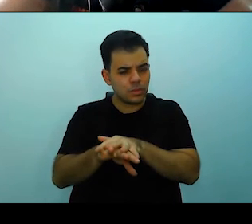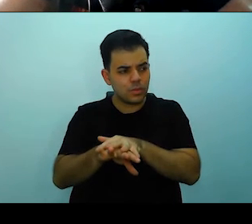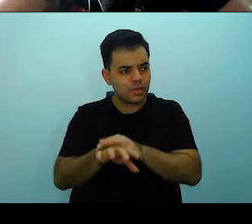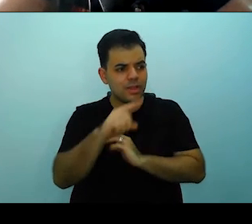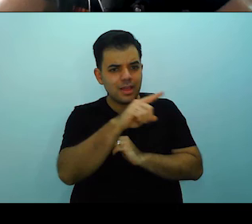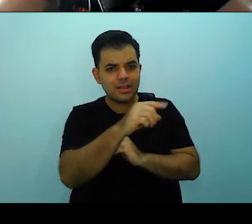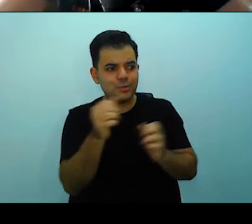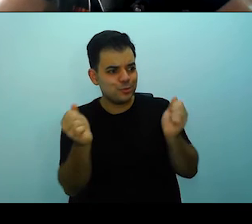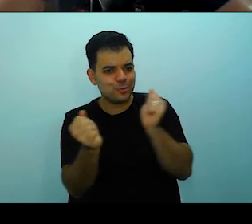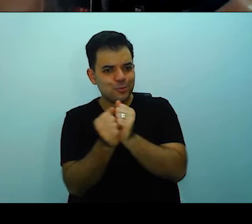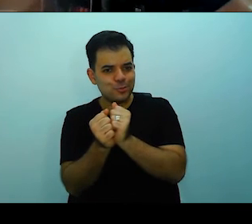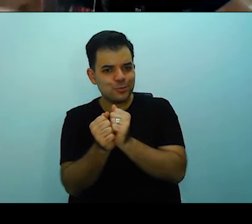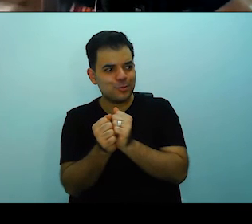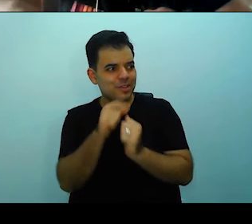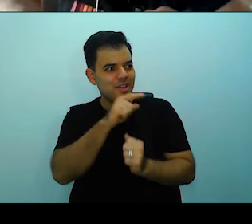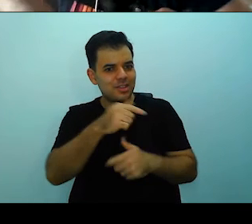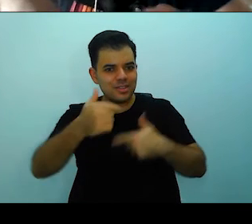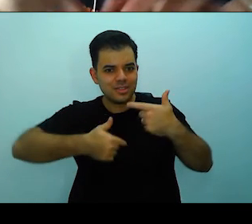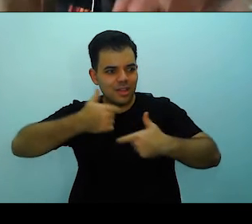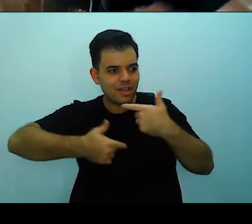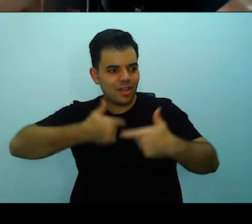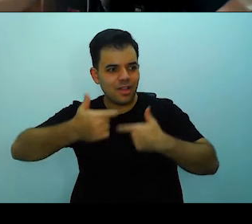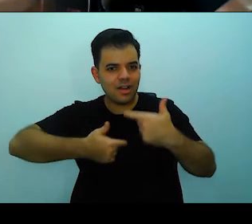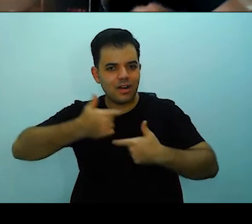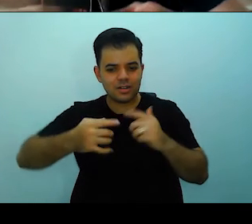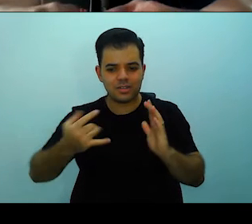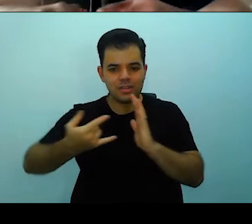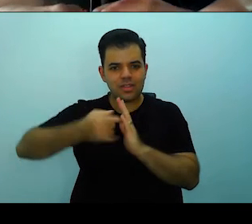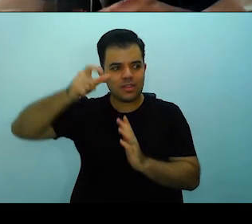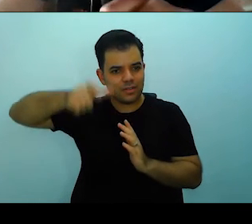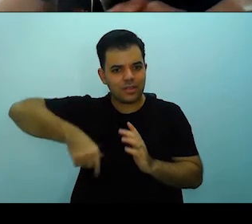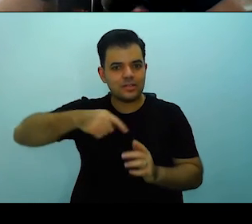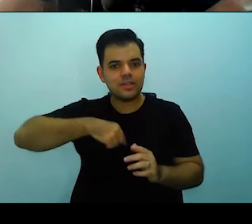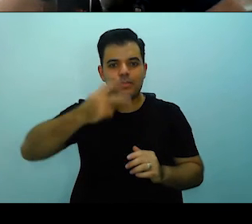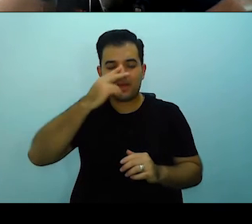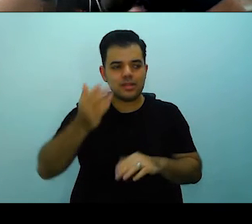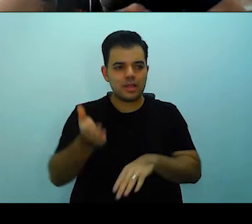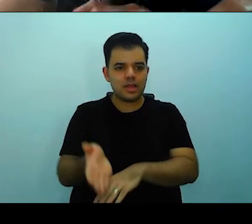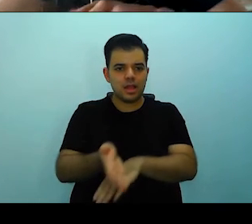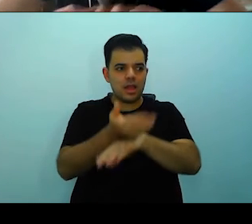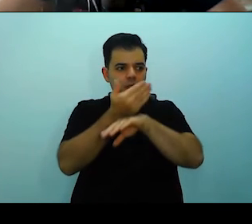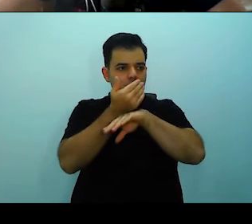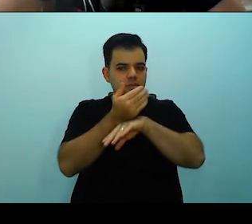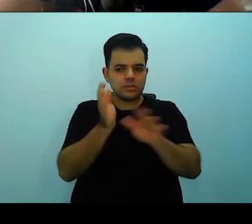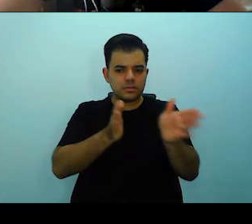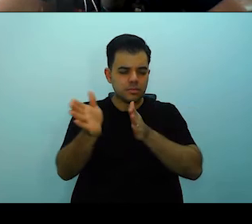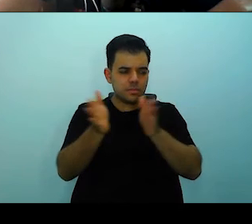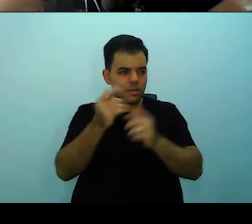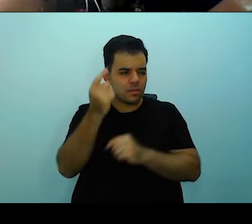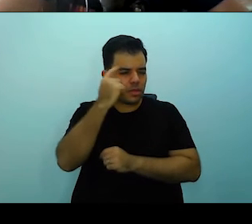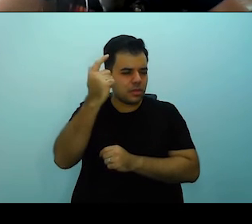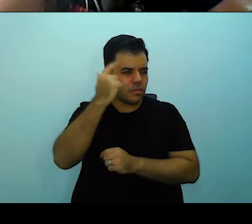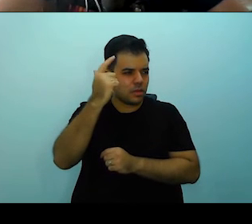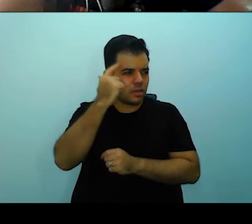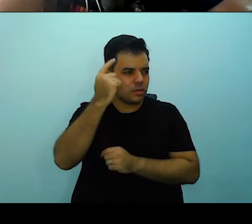no processo de desenvolvimento, a gente antecipa, né? A gente antevê a acessibilidade, faz com que ela venha